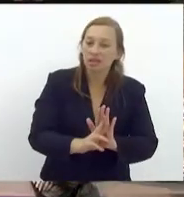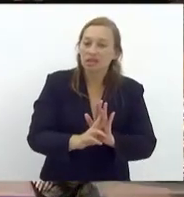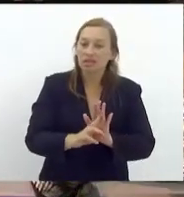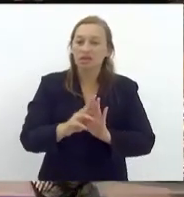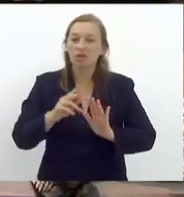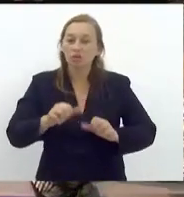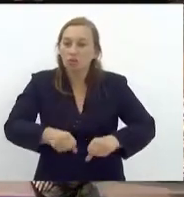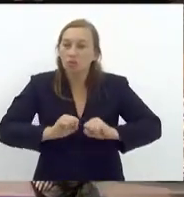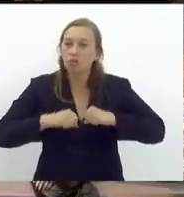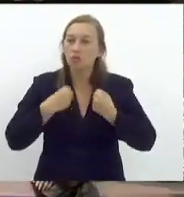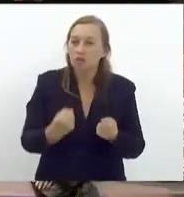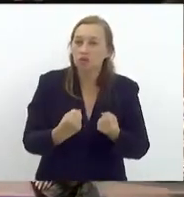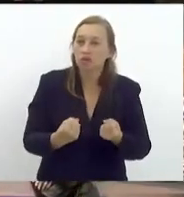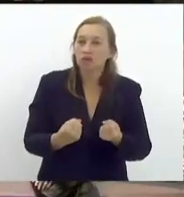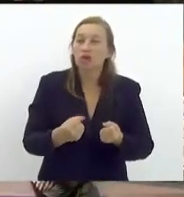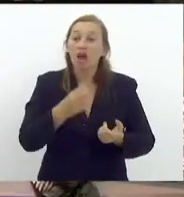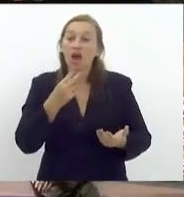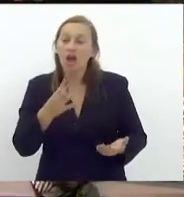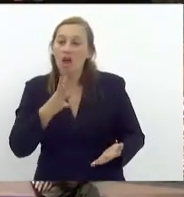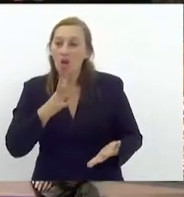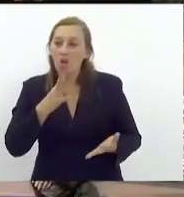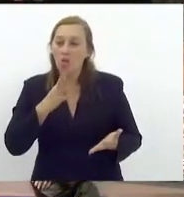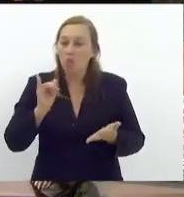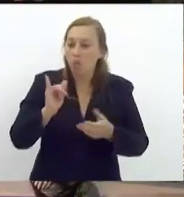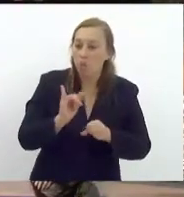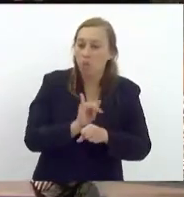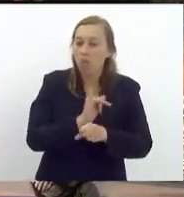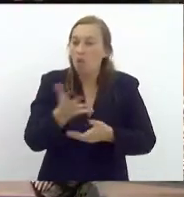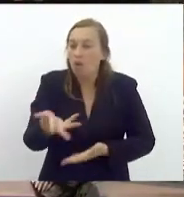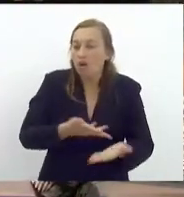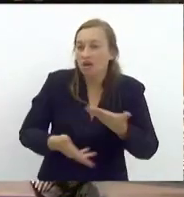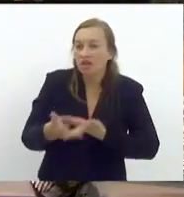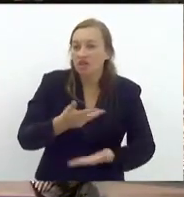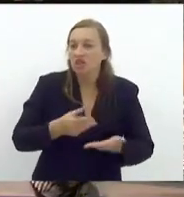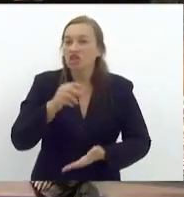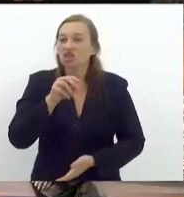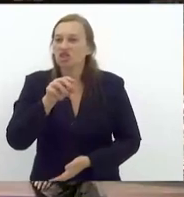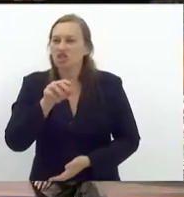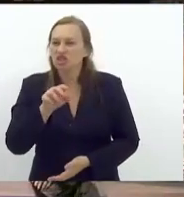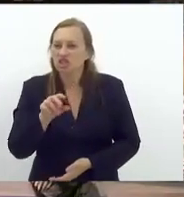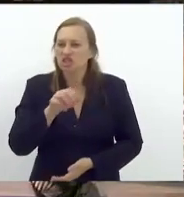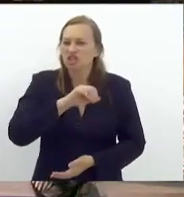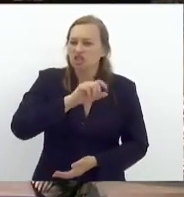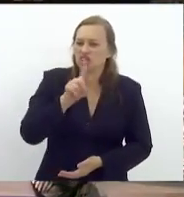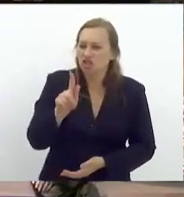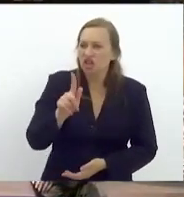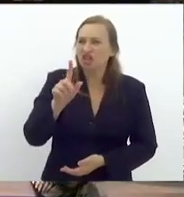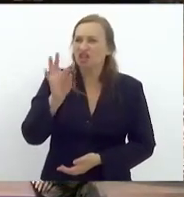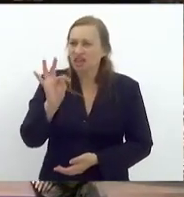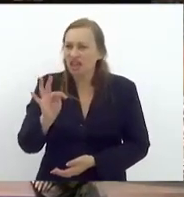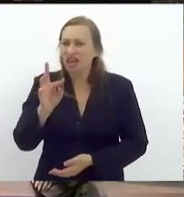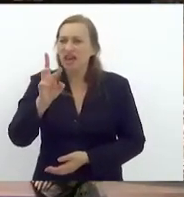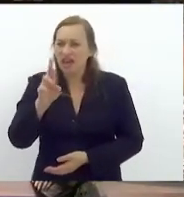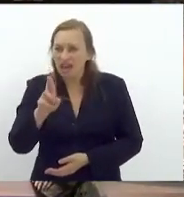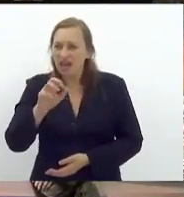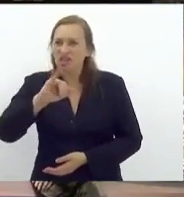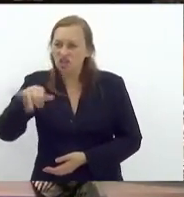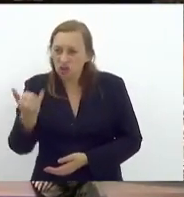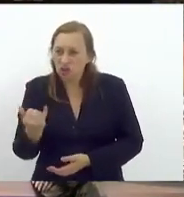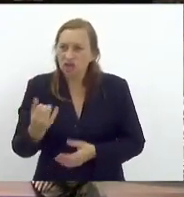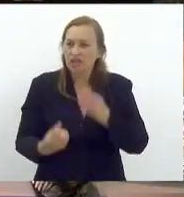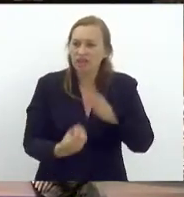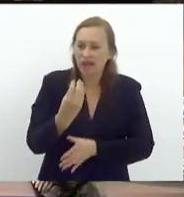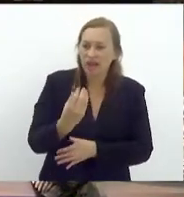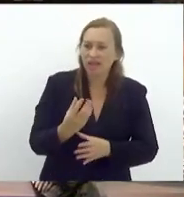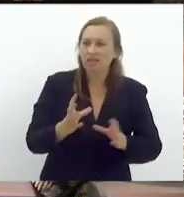reconhece como legítima articulação do gt-rj construção Nacional formado pela sociedade civil através